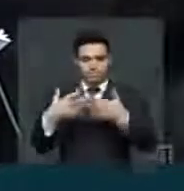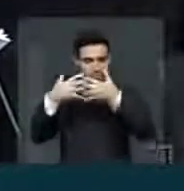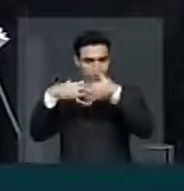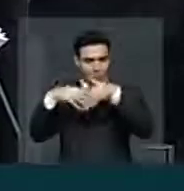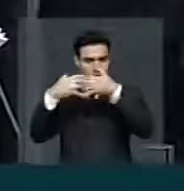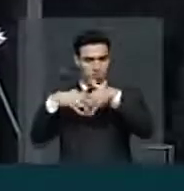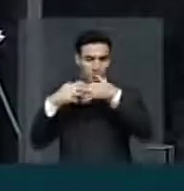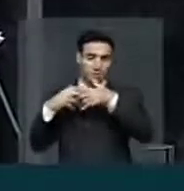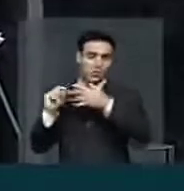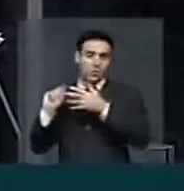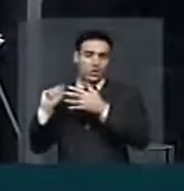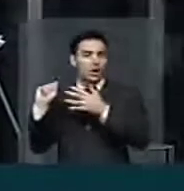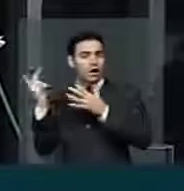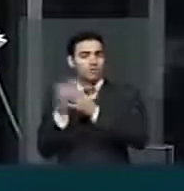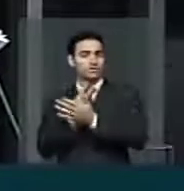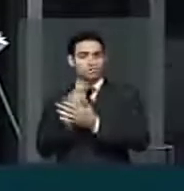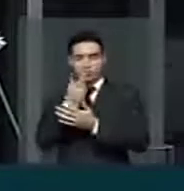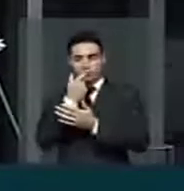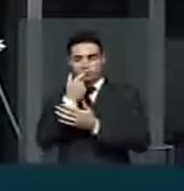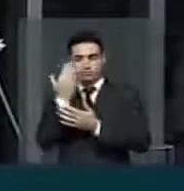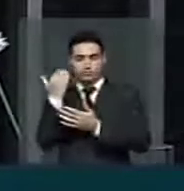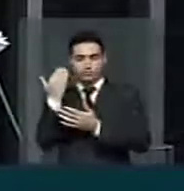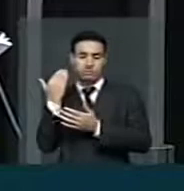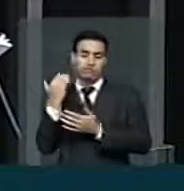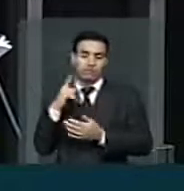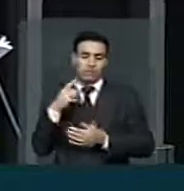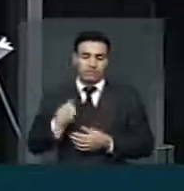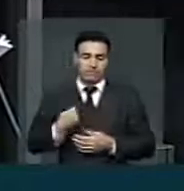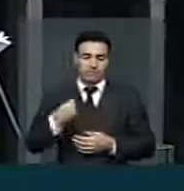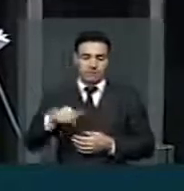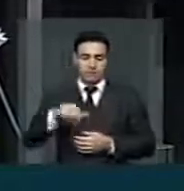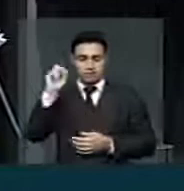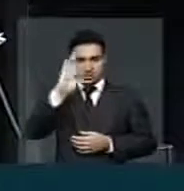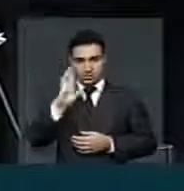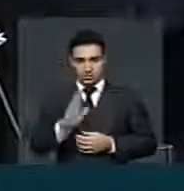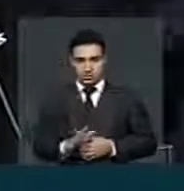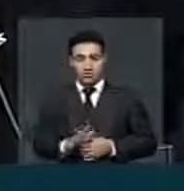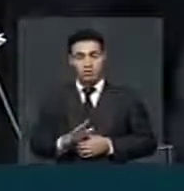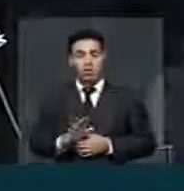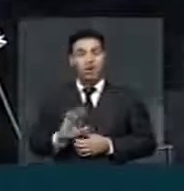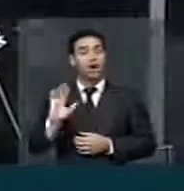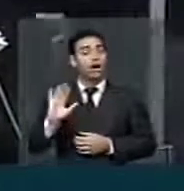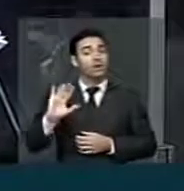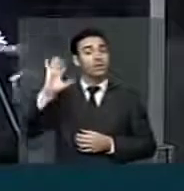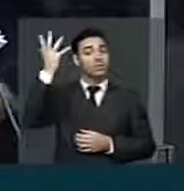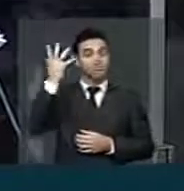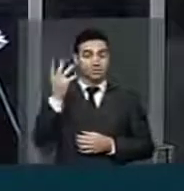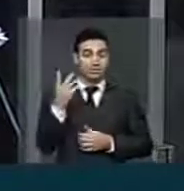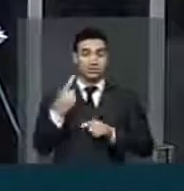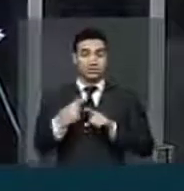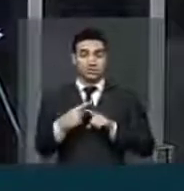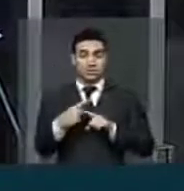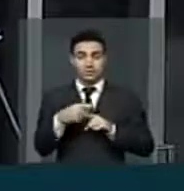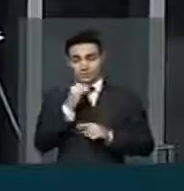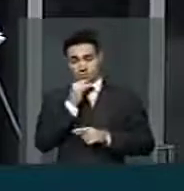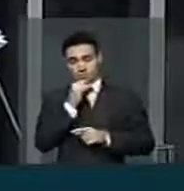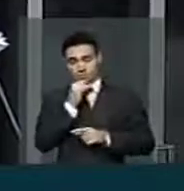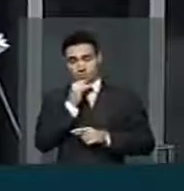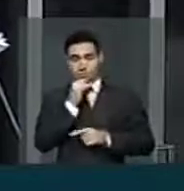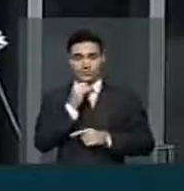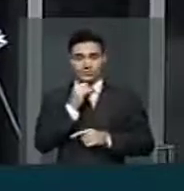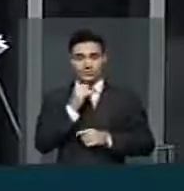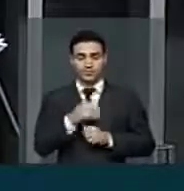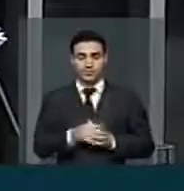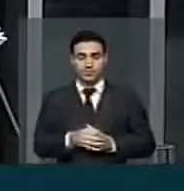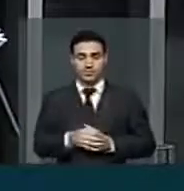os últimos acontecimentos que temos vivido. Acontecimentos esses em que, de uma forma ou de